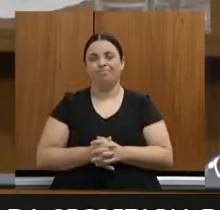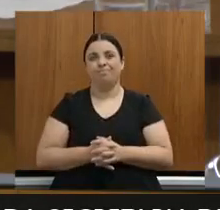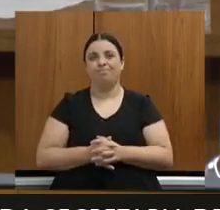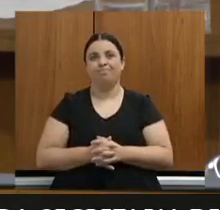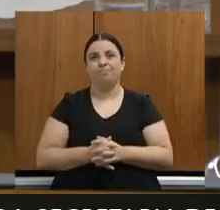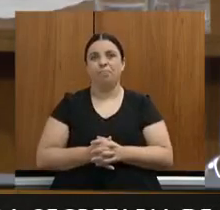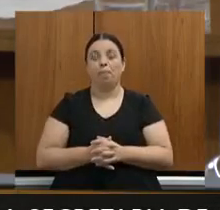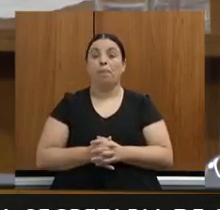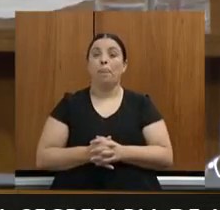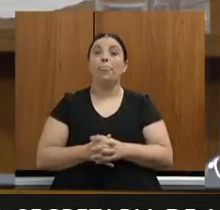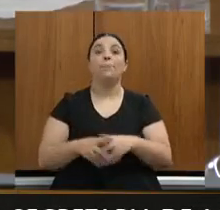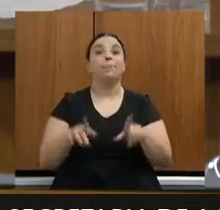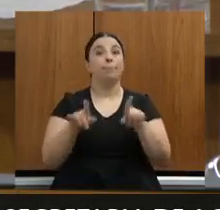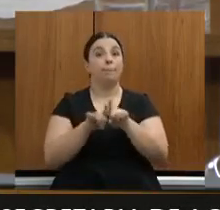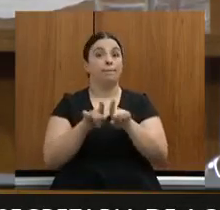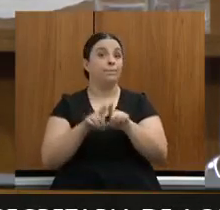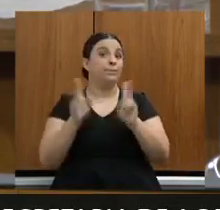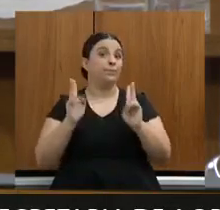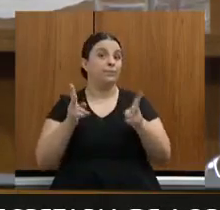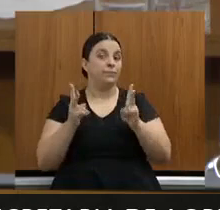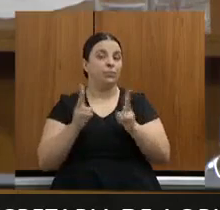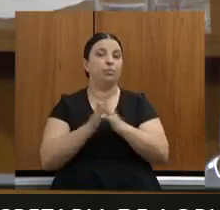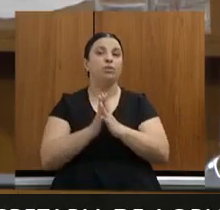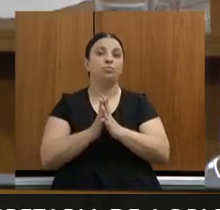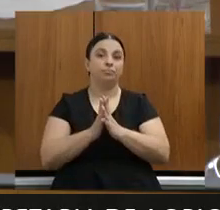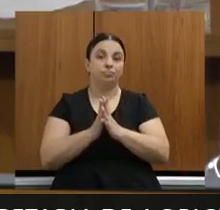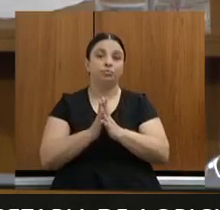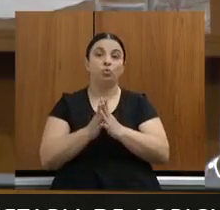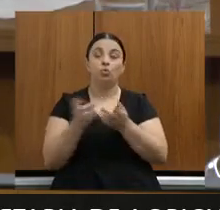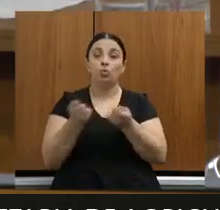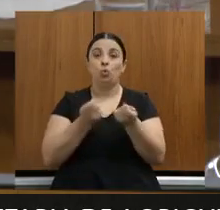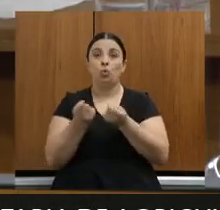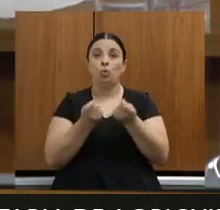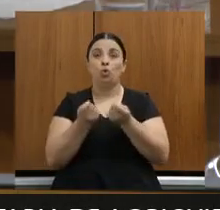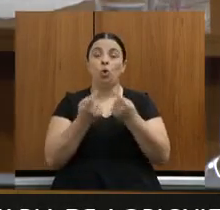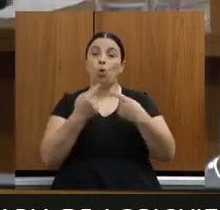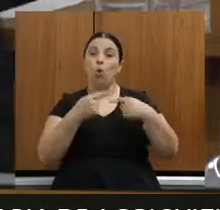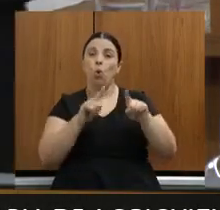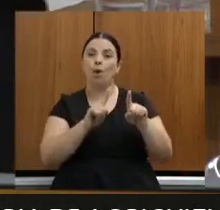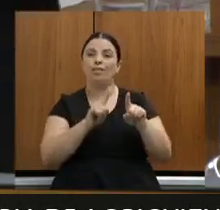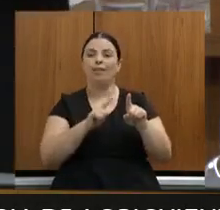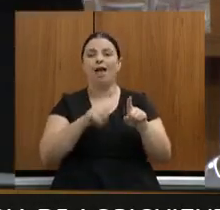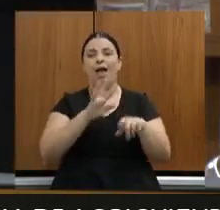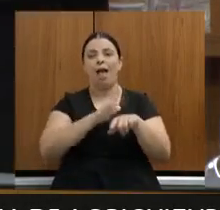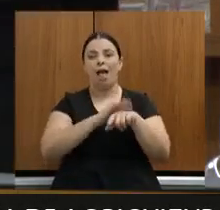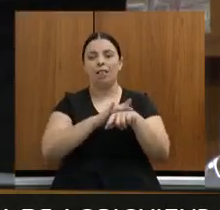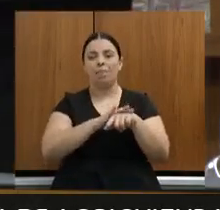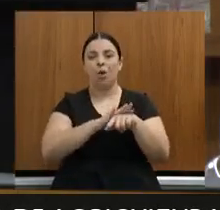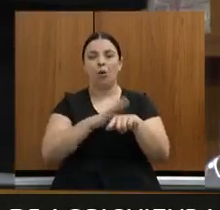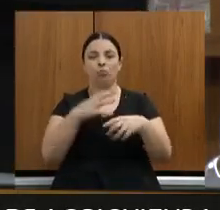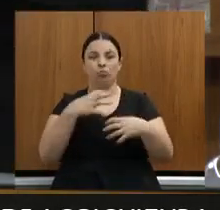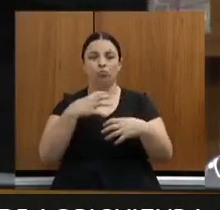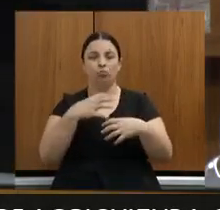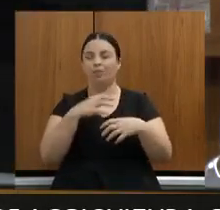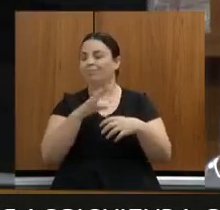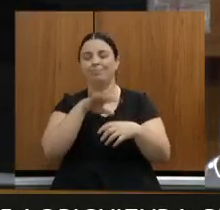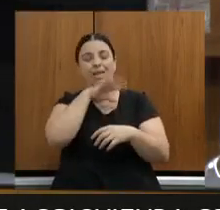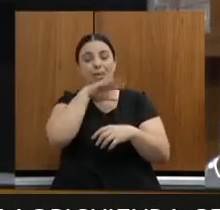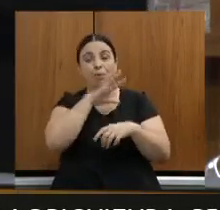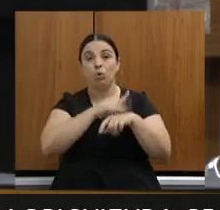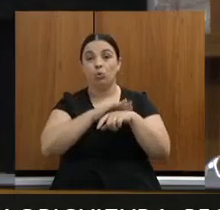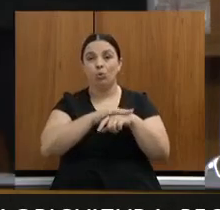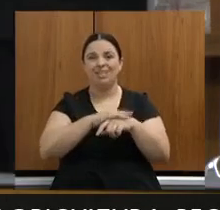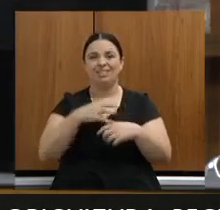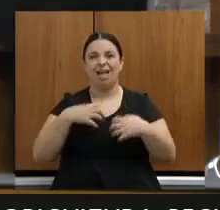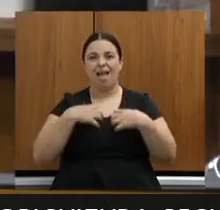continua também a força-tarefa de controle contra raiva dos herbívoros e a participação efetiva acho que todo mundo